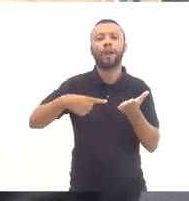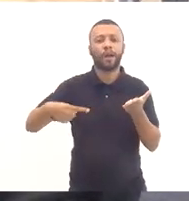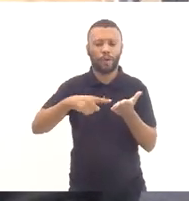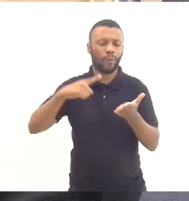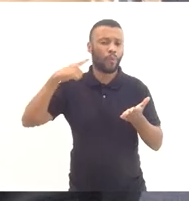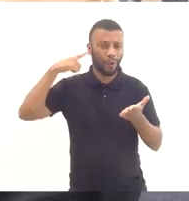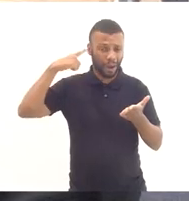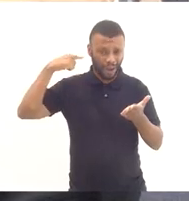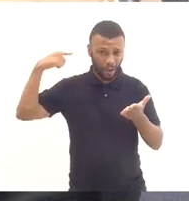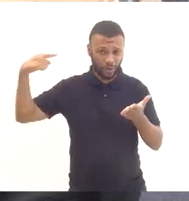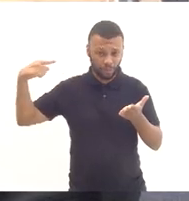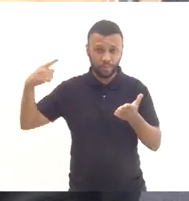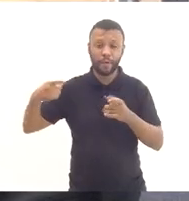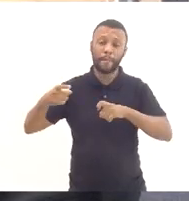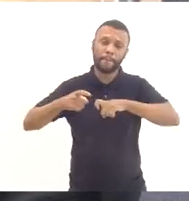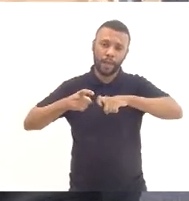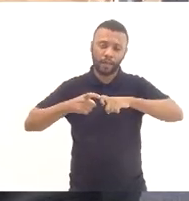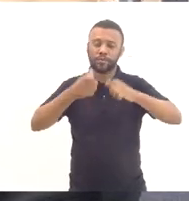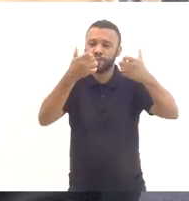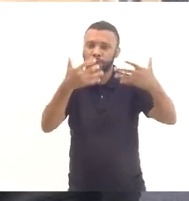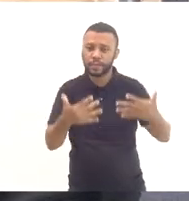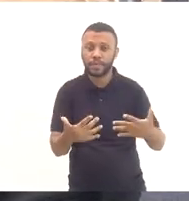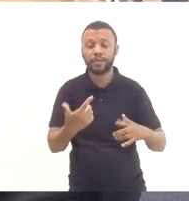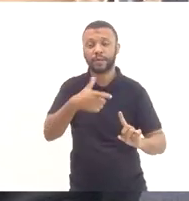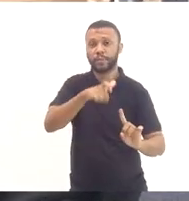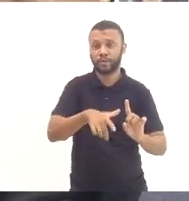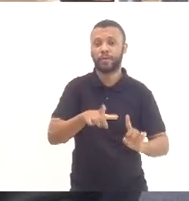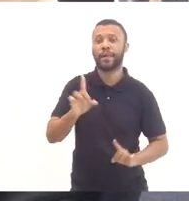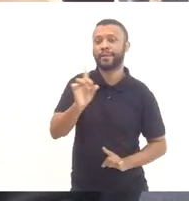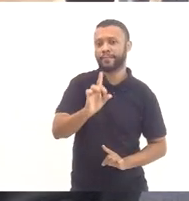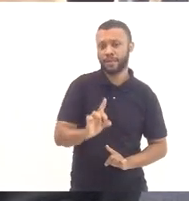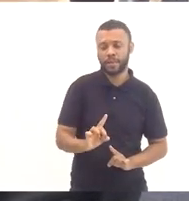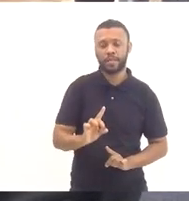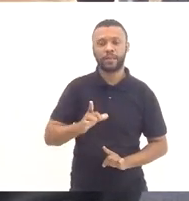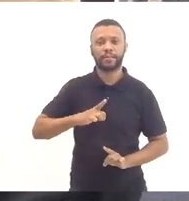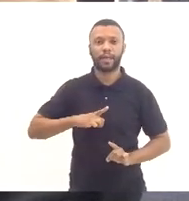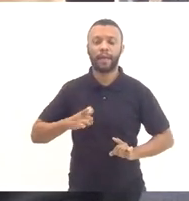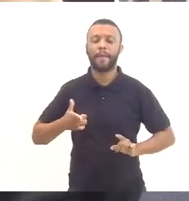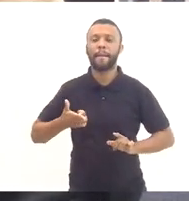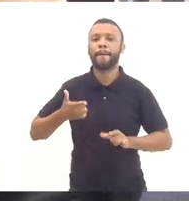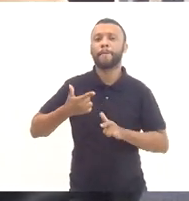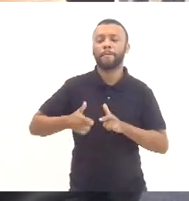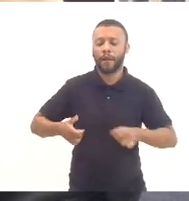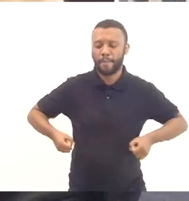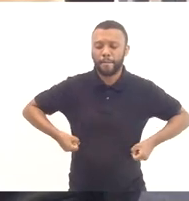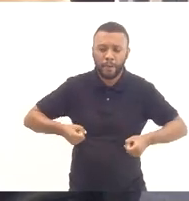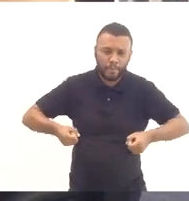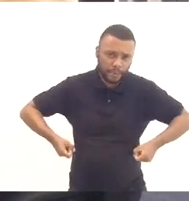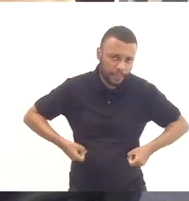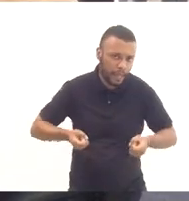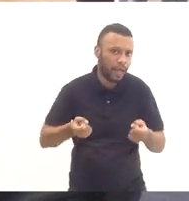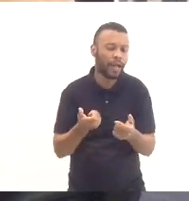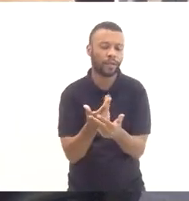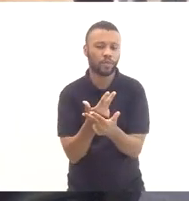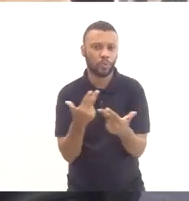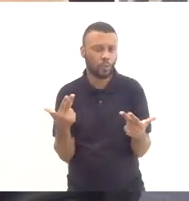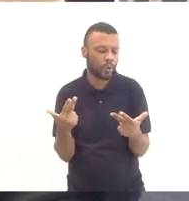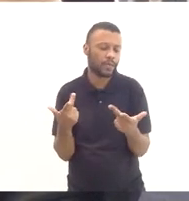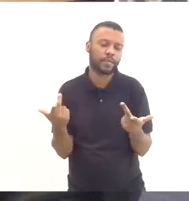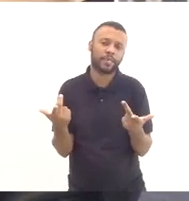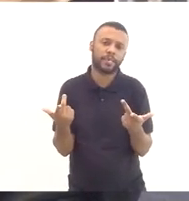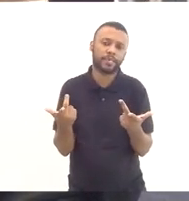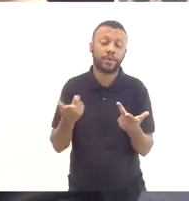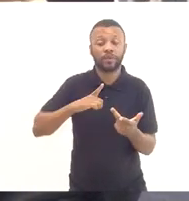pessoa tem deficiência tem mobilidade reduzida ou não Pode viajar sozinha já aconteceu com a minha falecida avó que era idosa eu precisava de